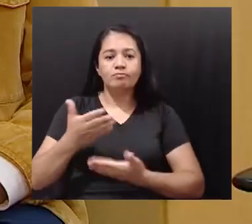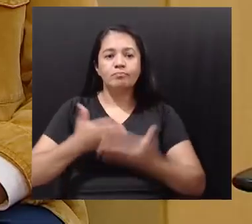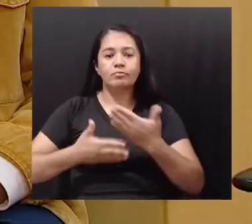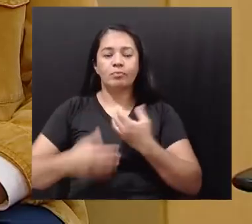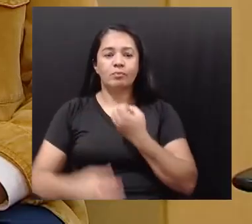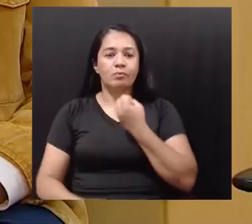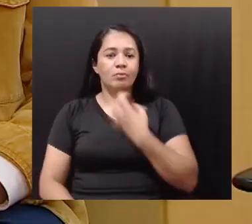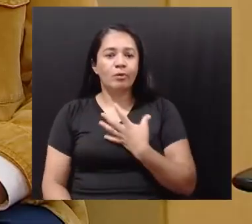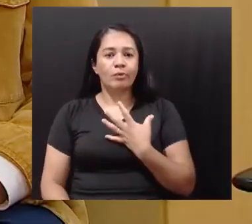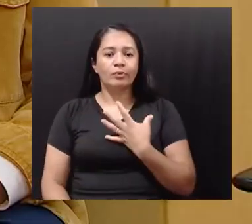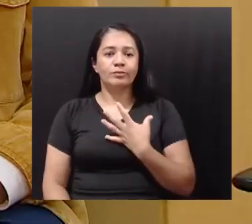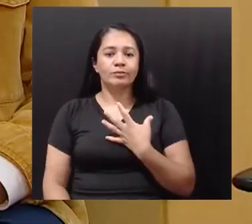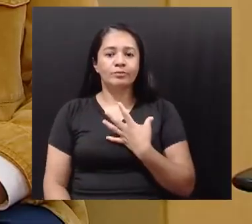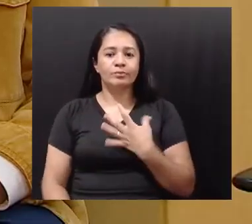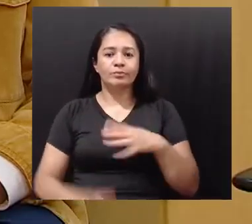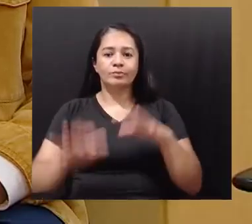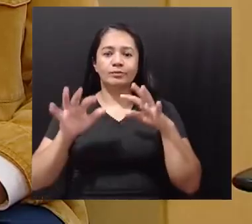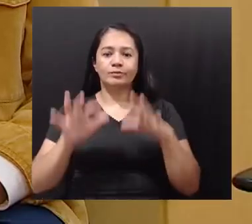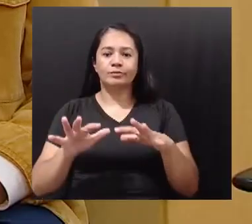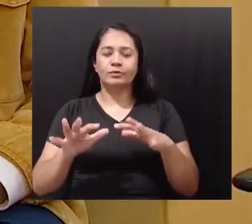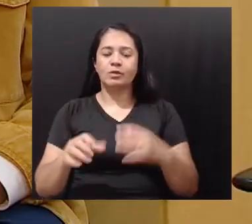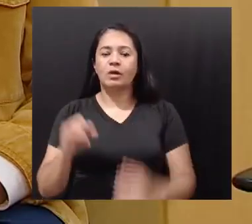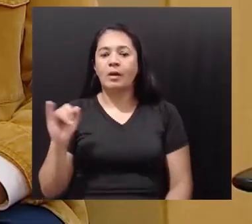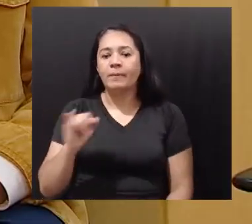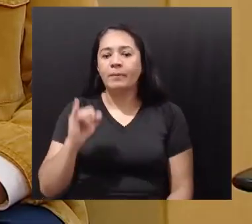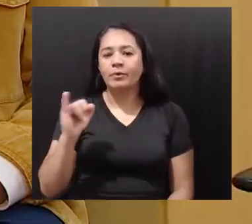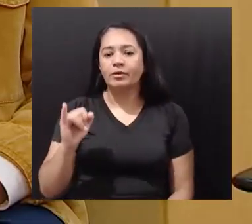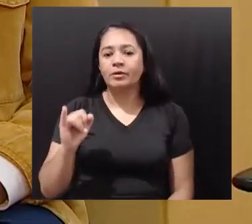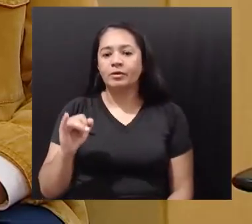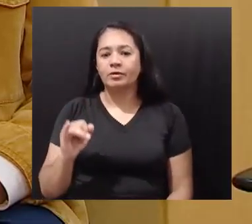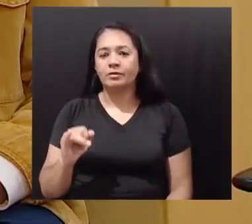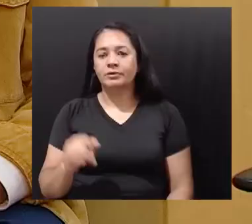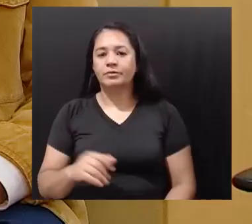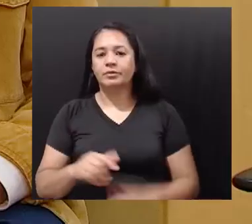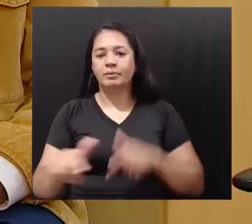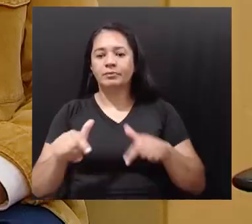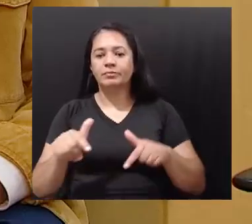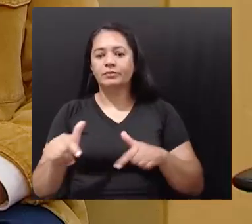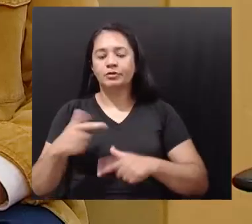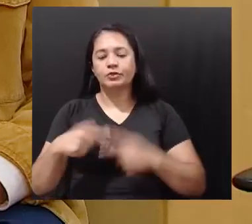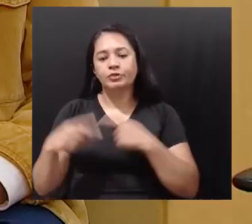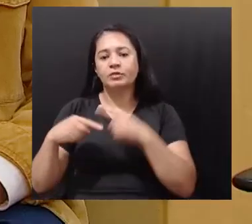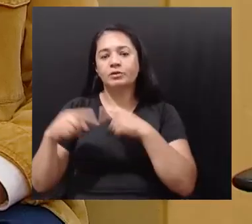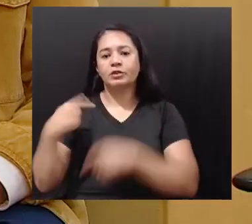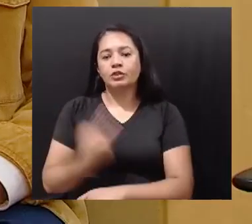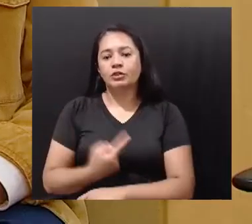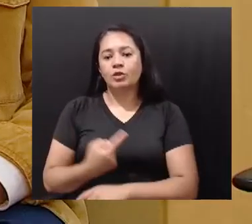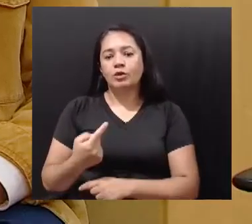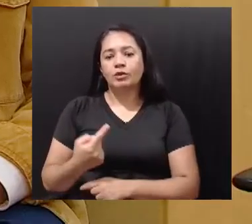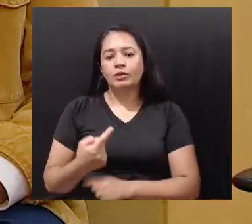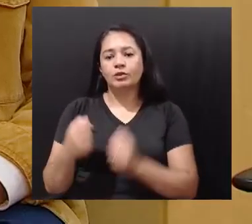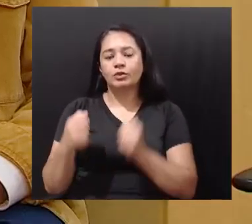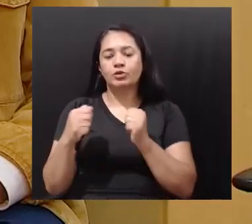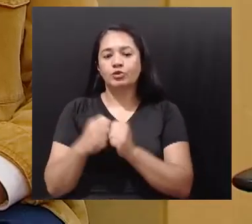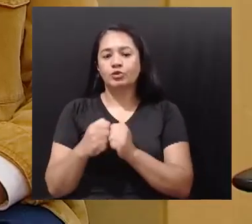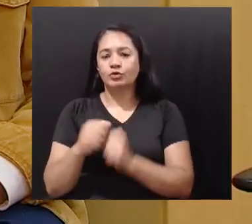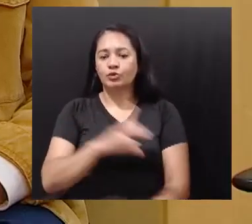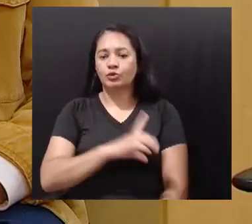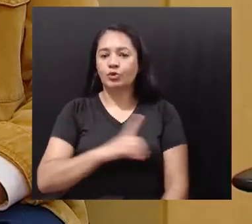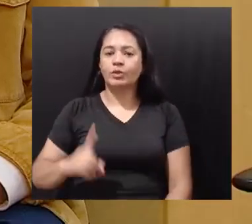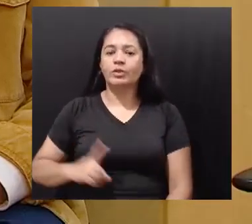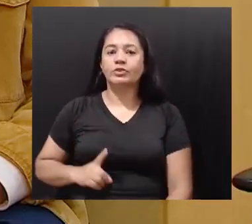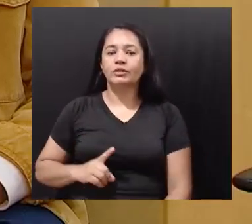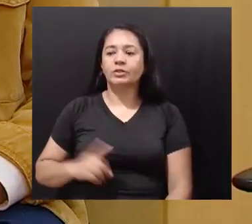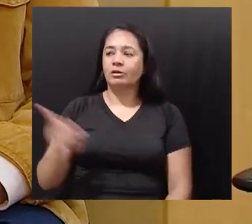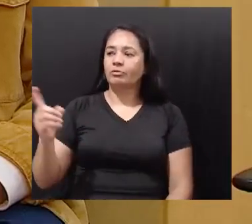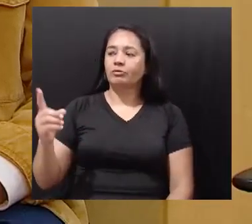Então, isso é importantíssimo para o desenvolvimento das atividades, né? A gente, aqui com a direção do Bruno, caminha